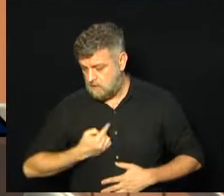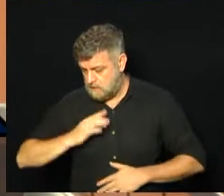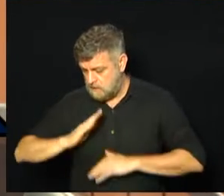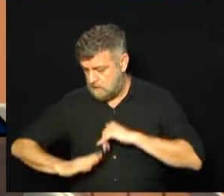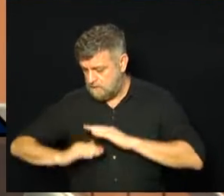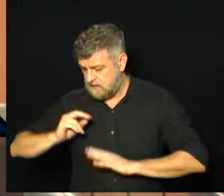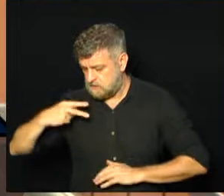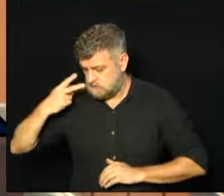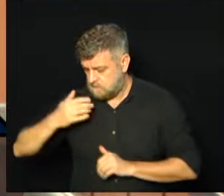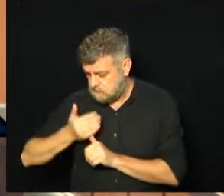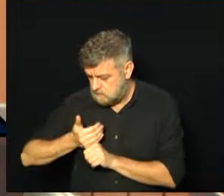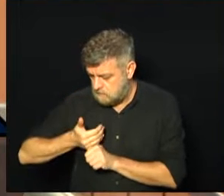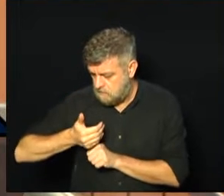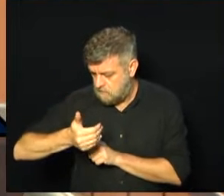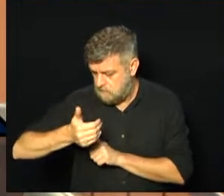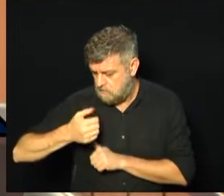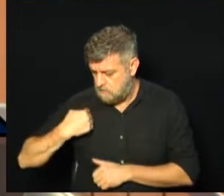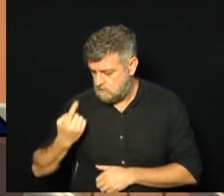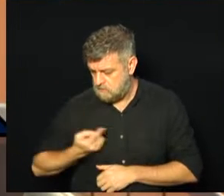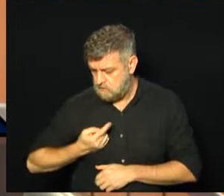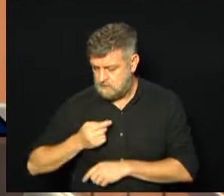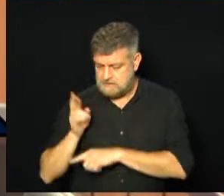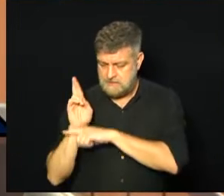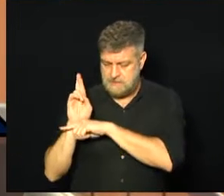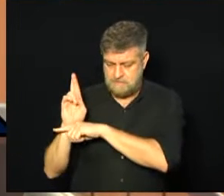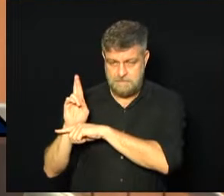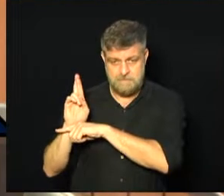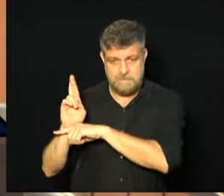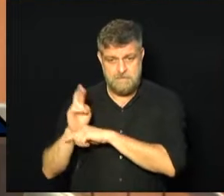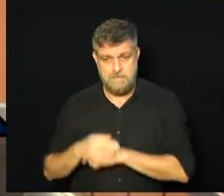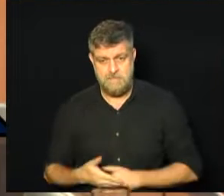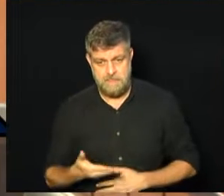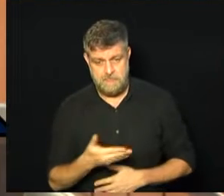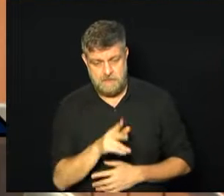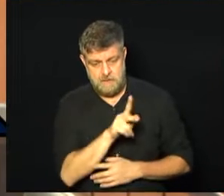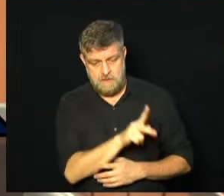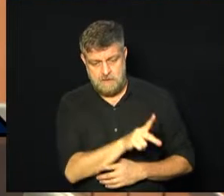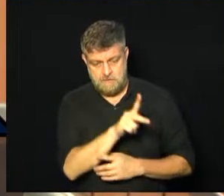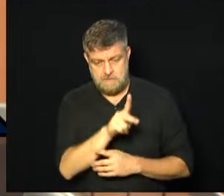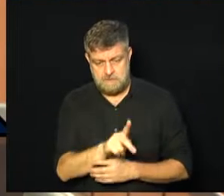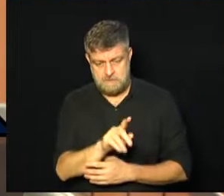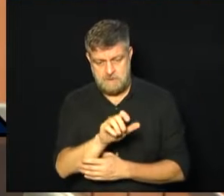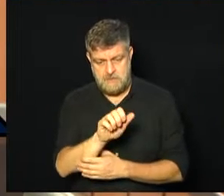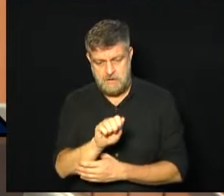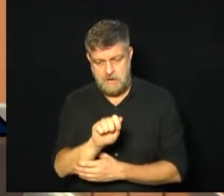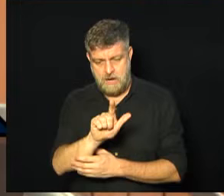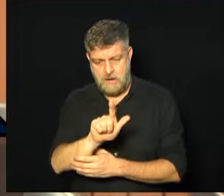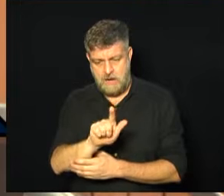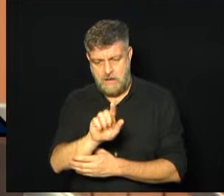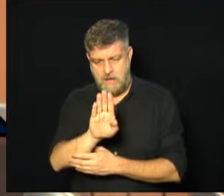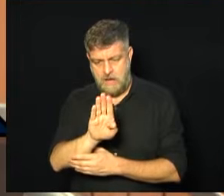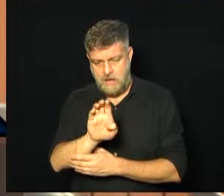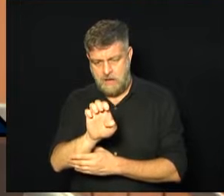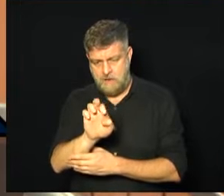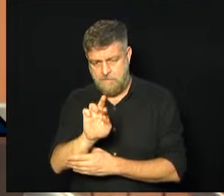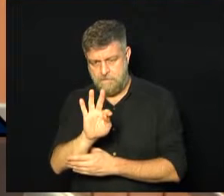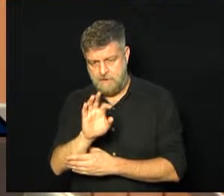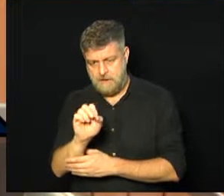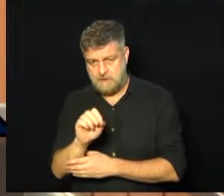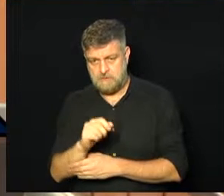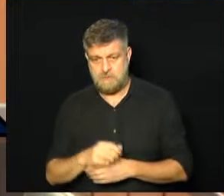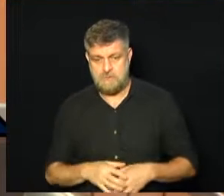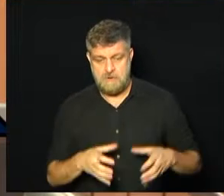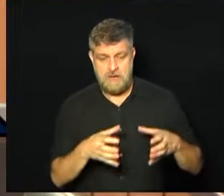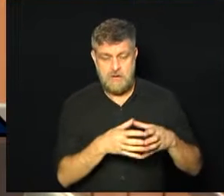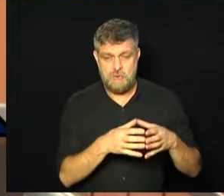representa. Atualmente, o professor Alberto participa do grupo de trabalho e estudos sobre cultura